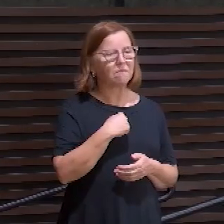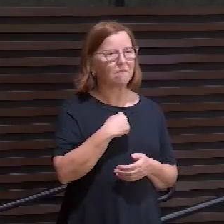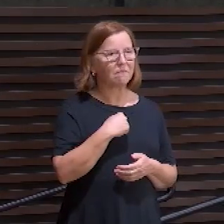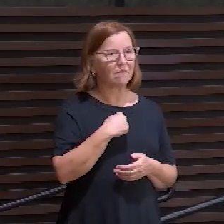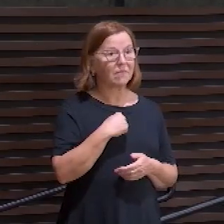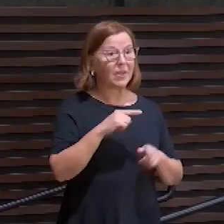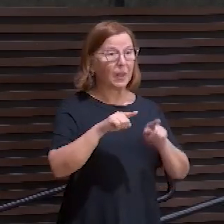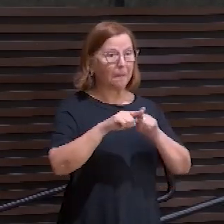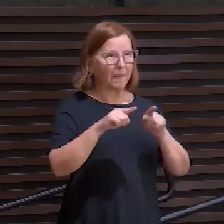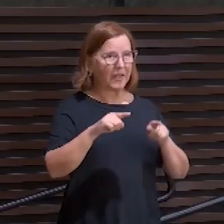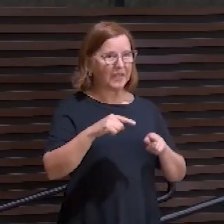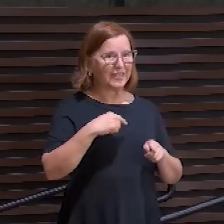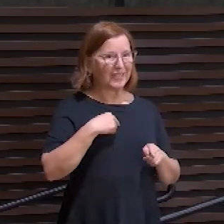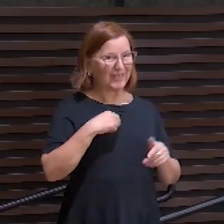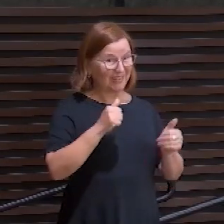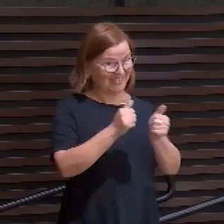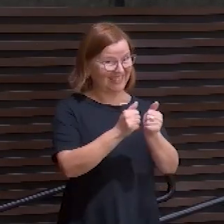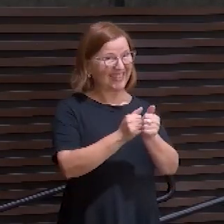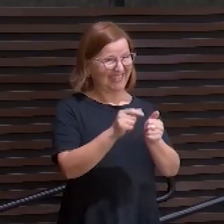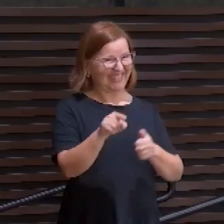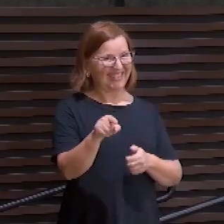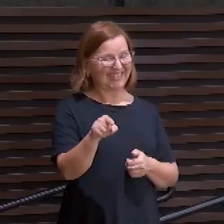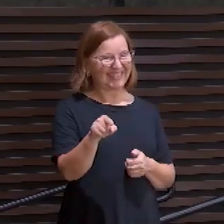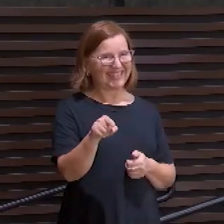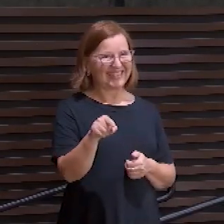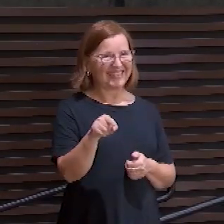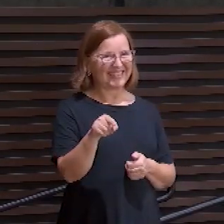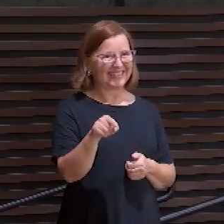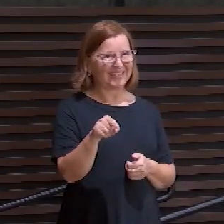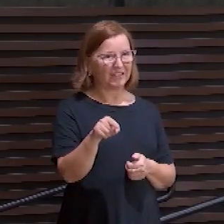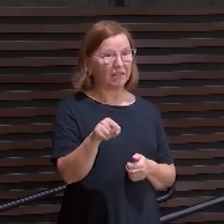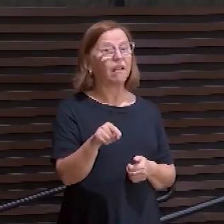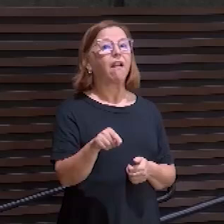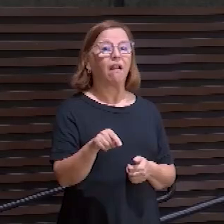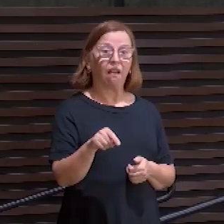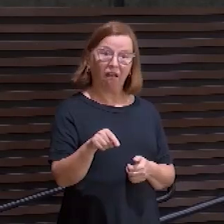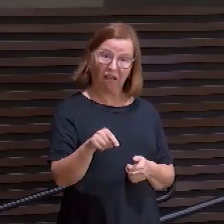mas eu sou seu seguidor. Como é assim?